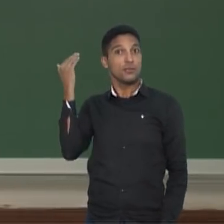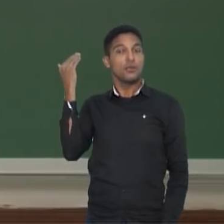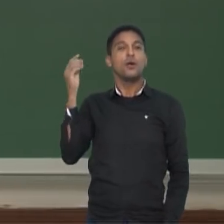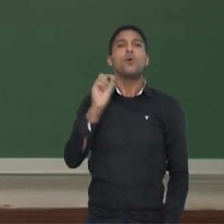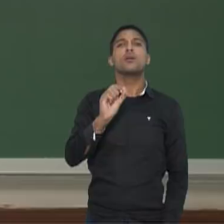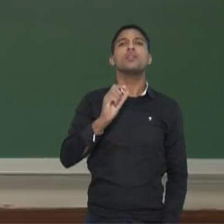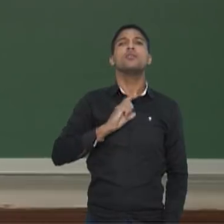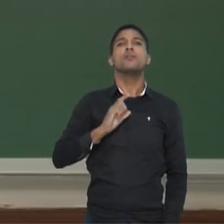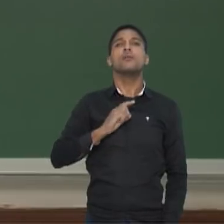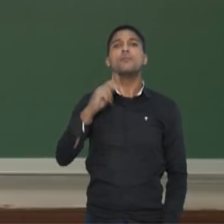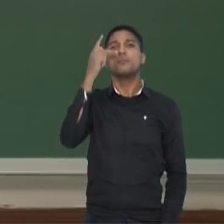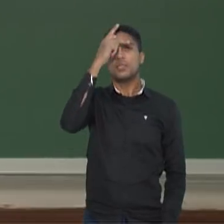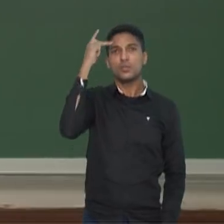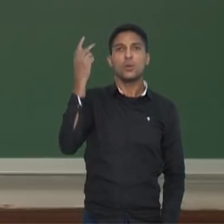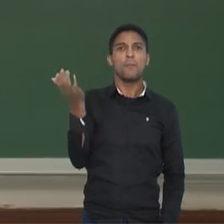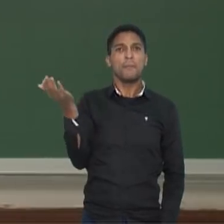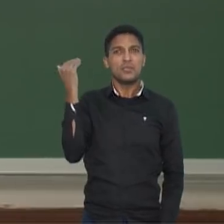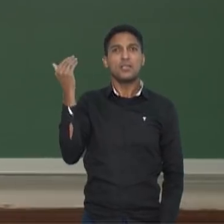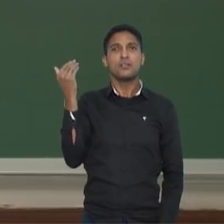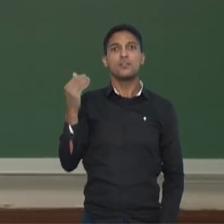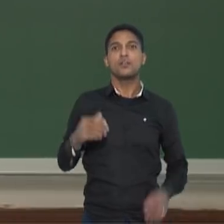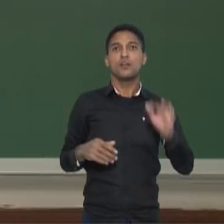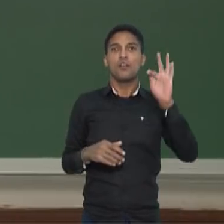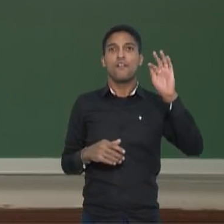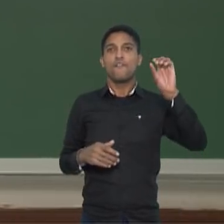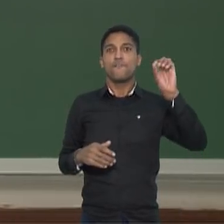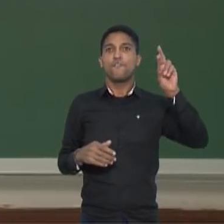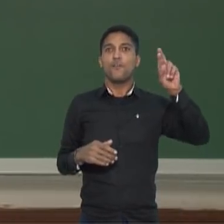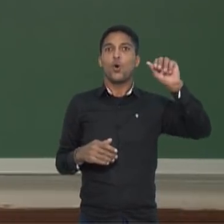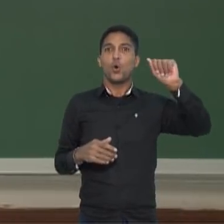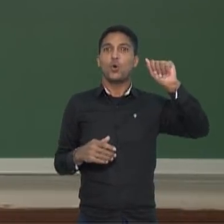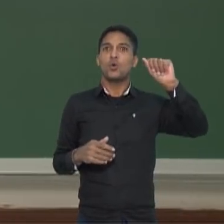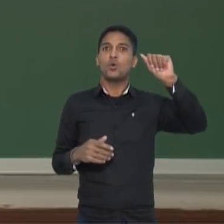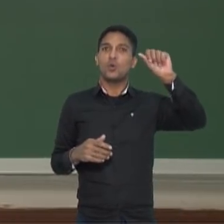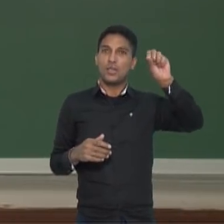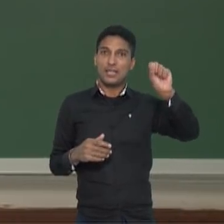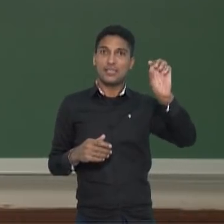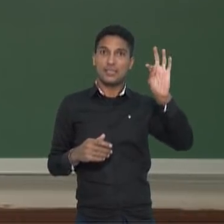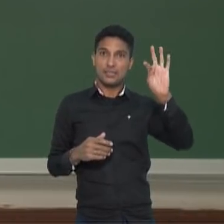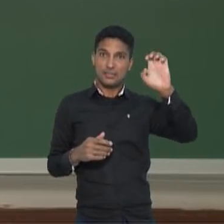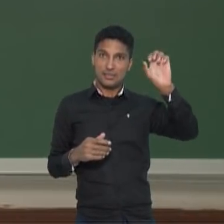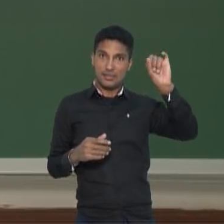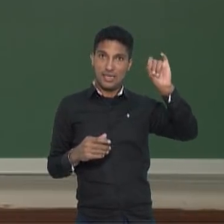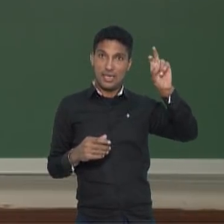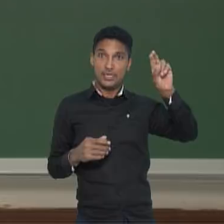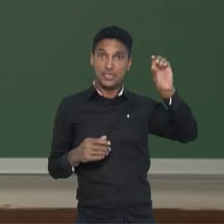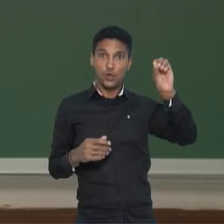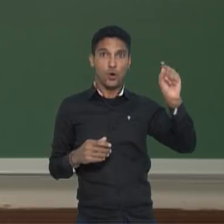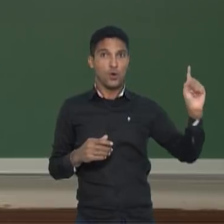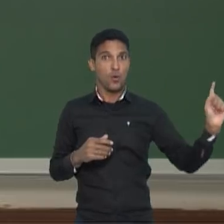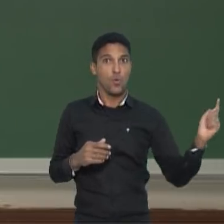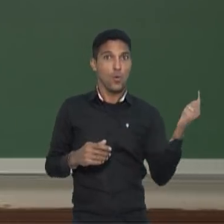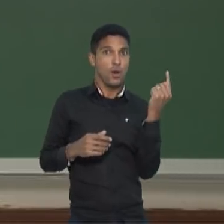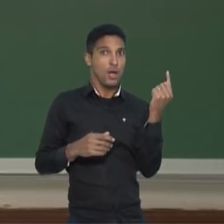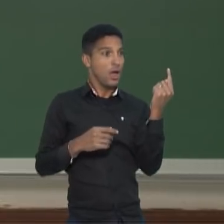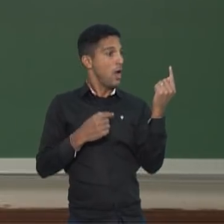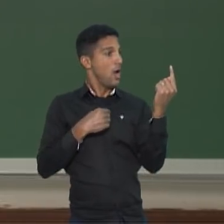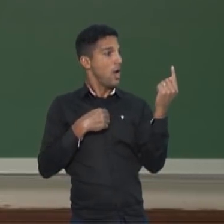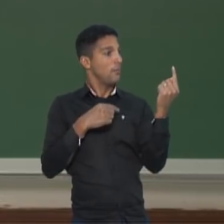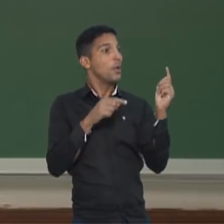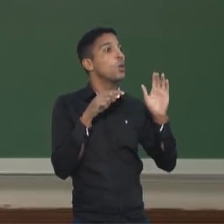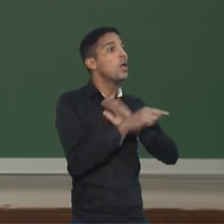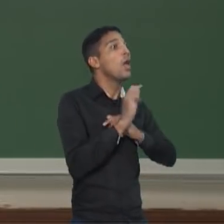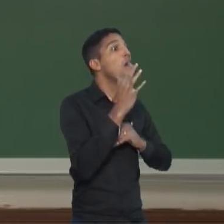forasteiro, um viajante, daí você pergunta o que ele tem para contar. E isso acabava criando tanto ideias reais, né, sobre os